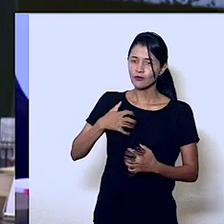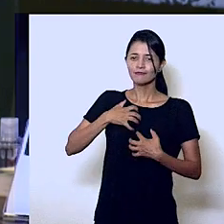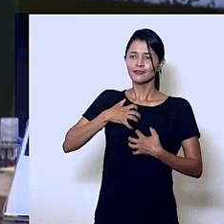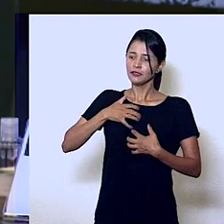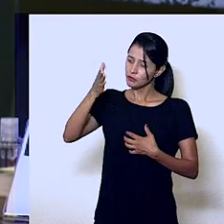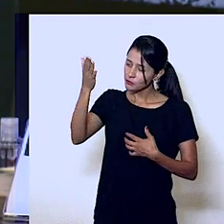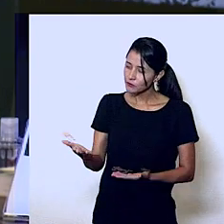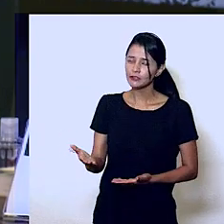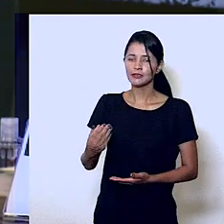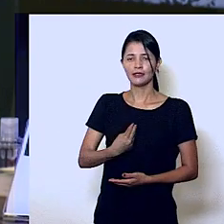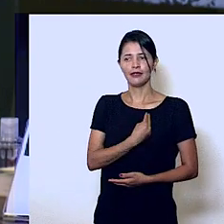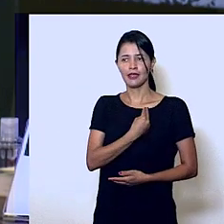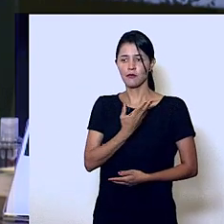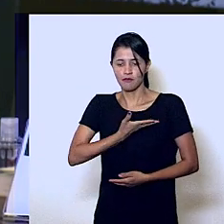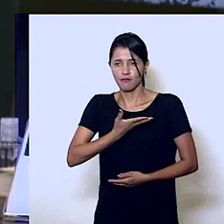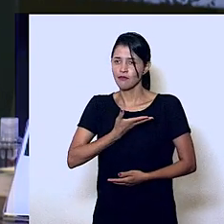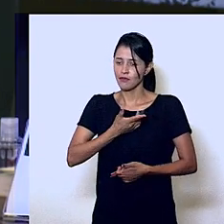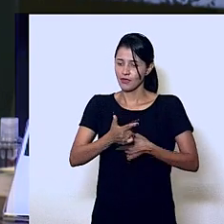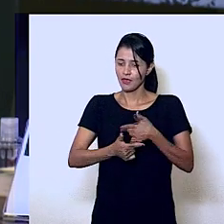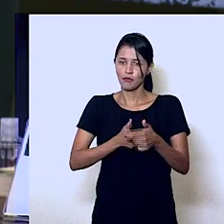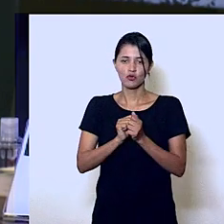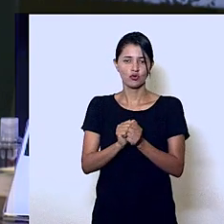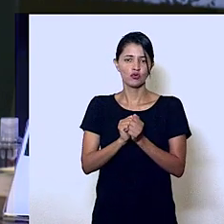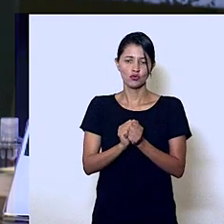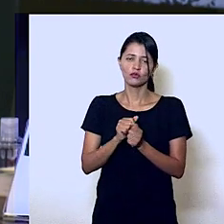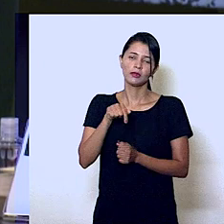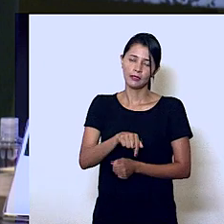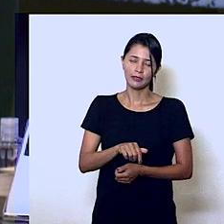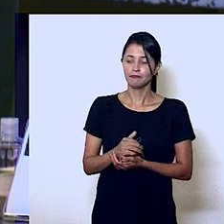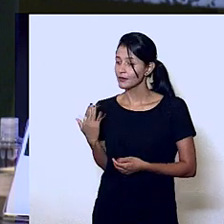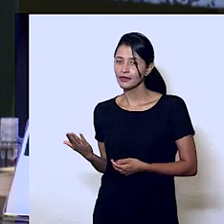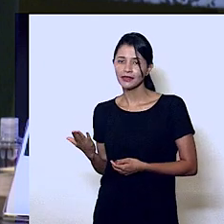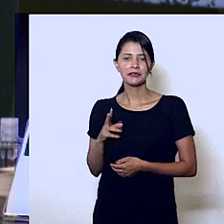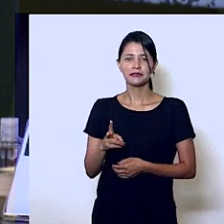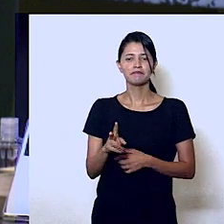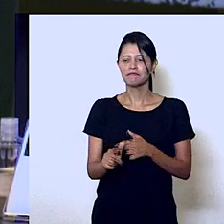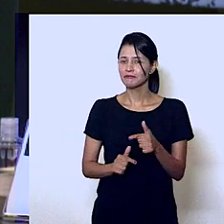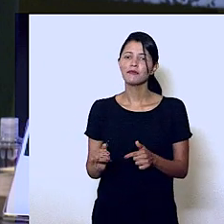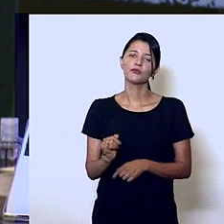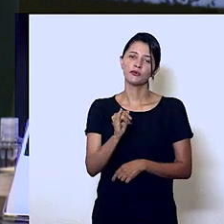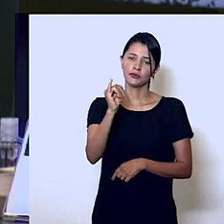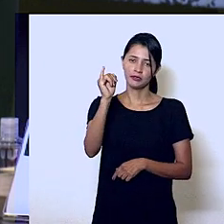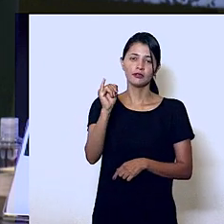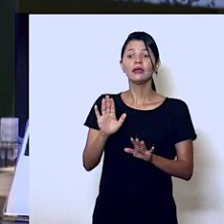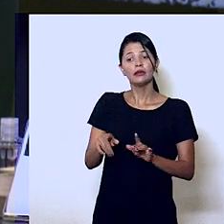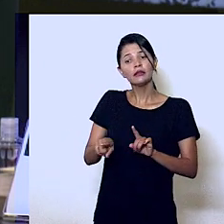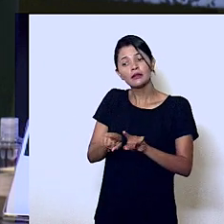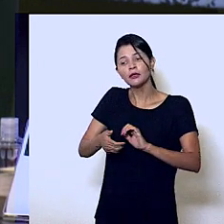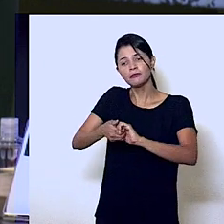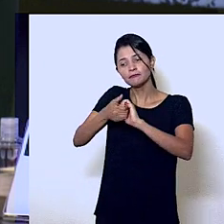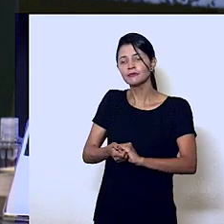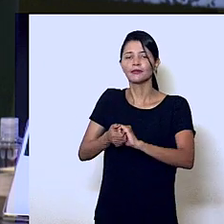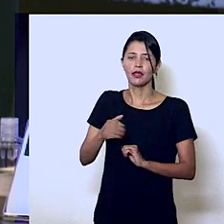companheiro nessa jornada aqui, né, tão importante, mas cumprimentar o embaixador Marcelo Jardim, o meu sempre